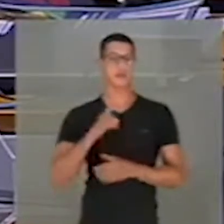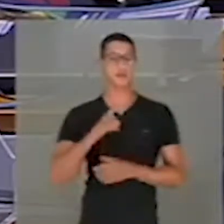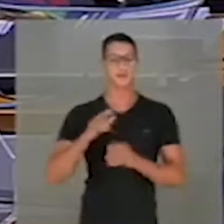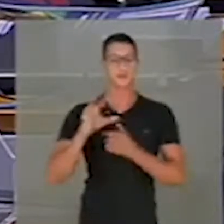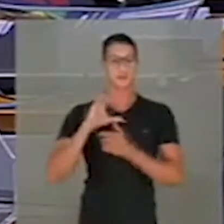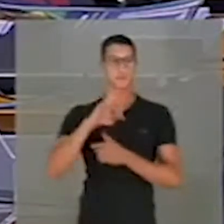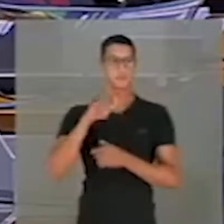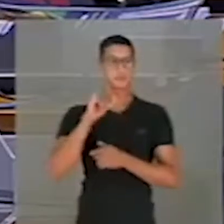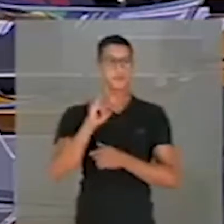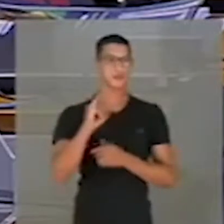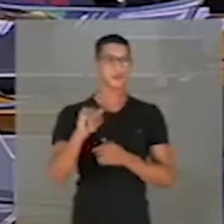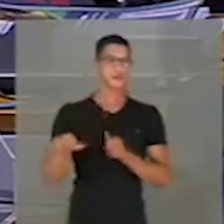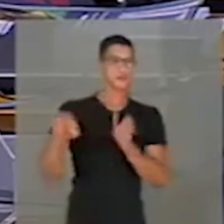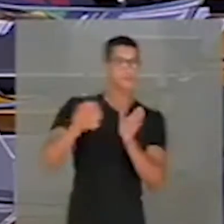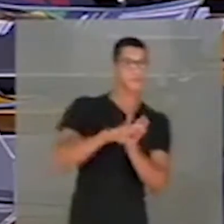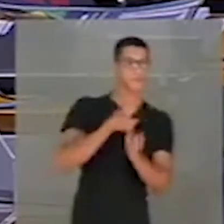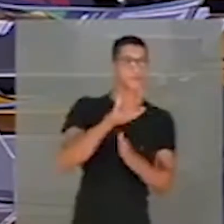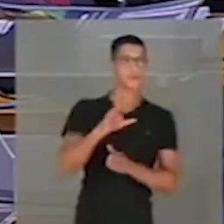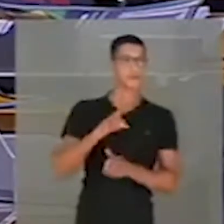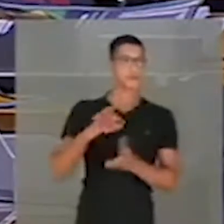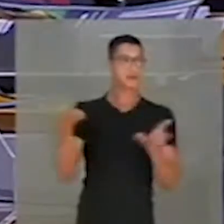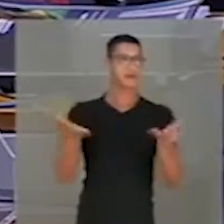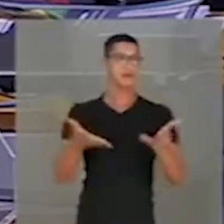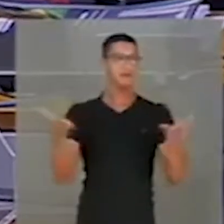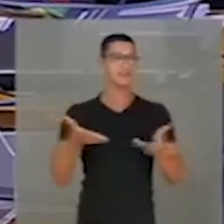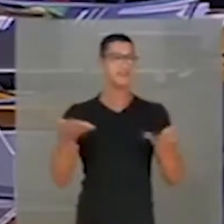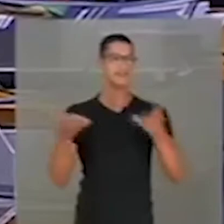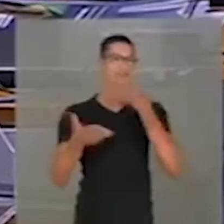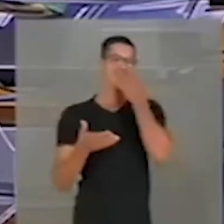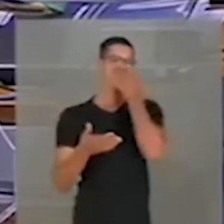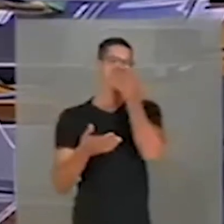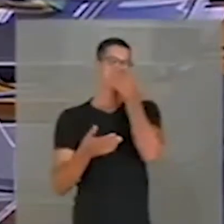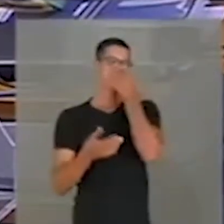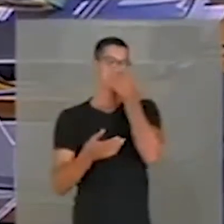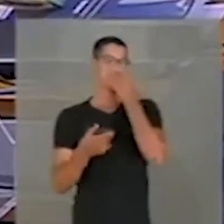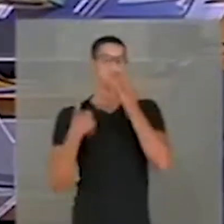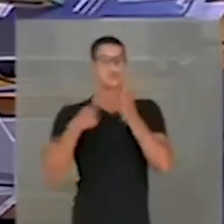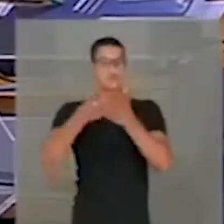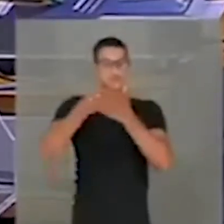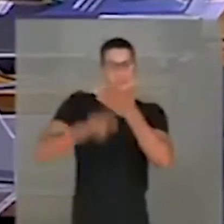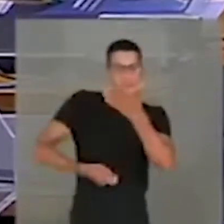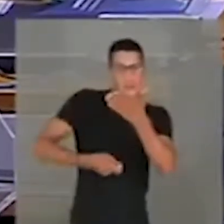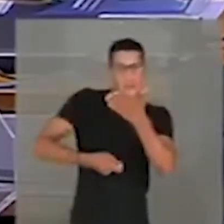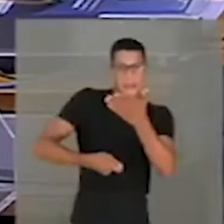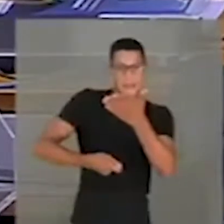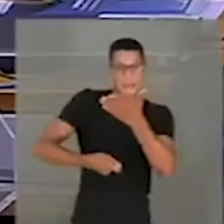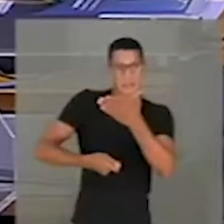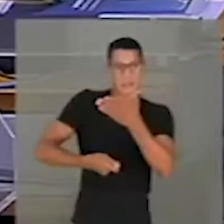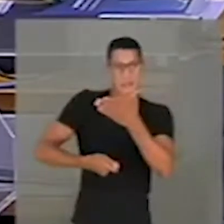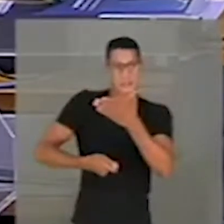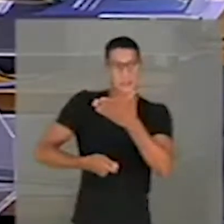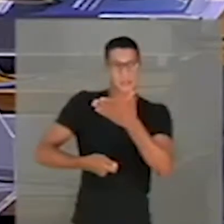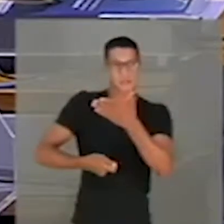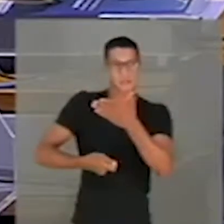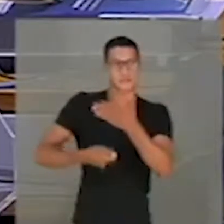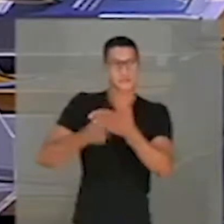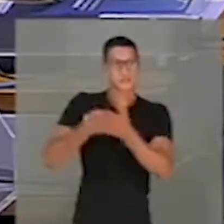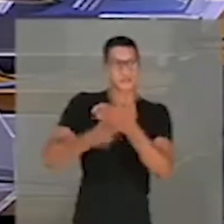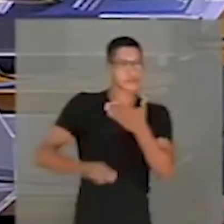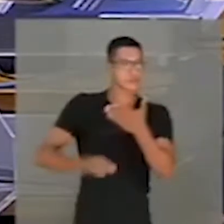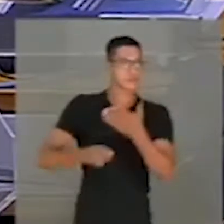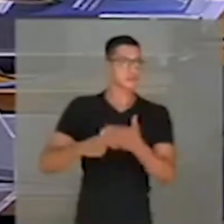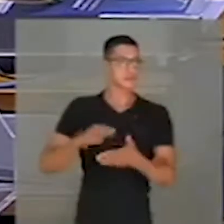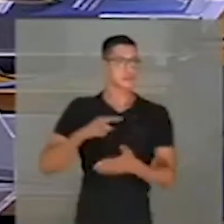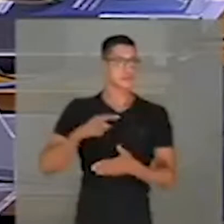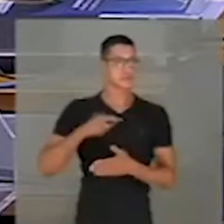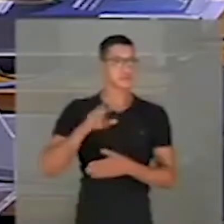revelou um estelionato político. E segundo, porque o relatório, para mim, é um grande fake